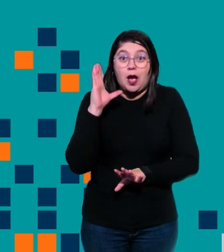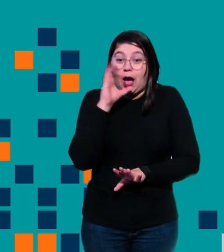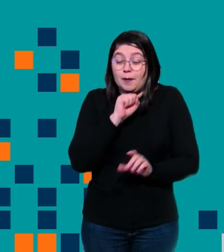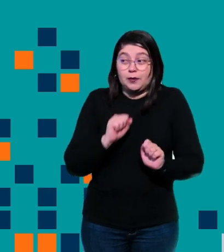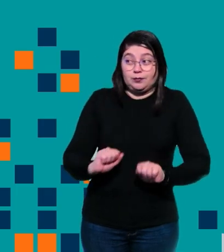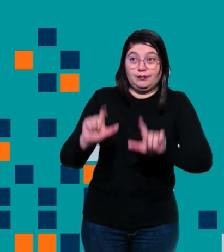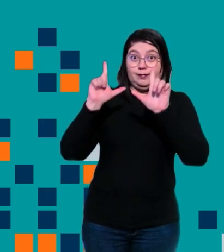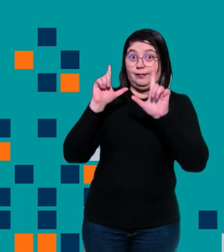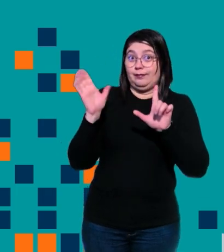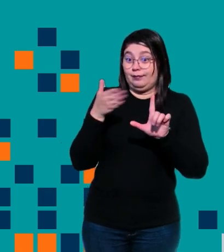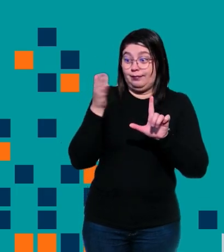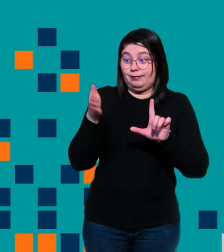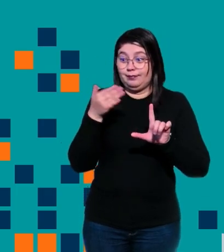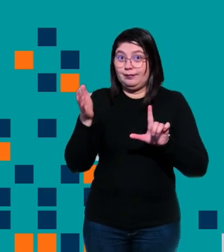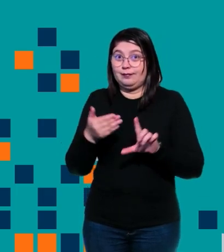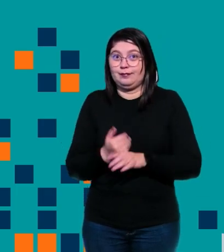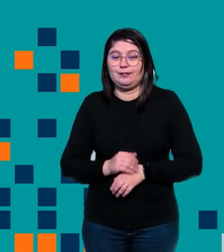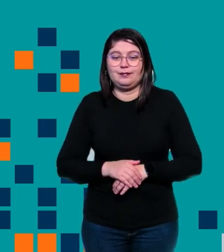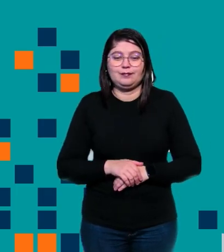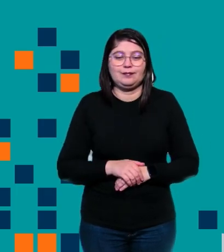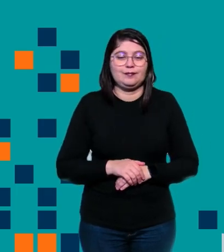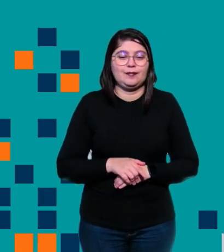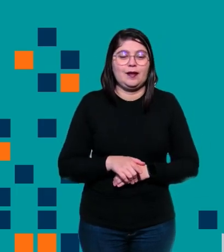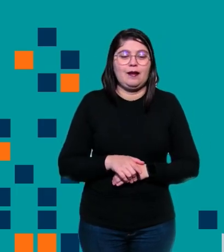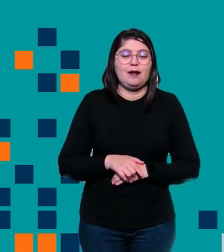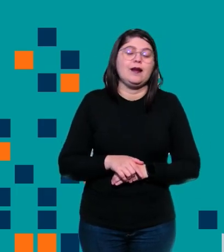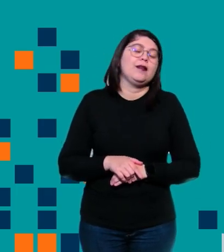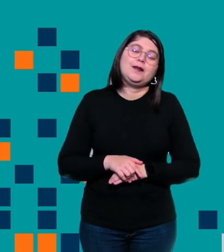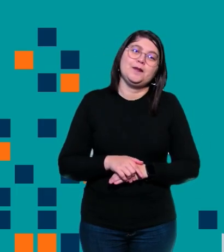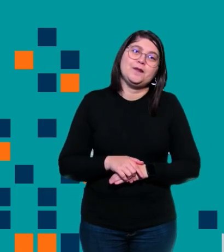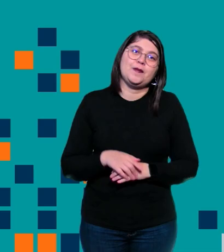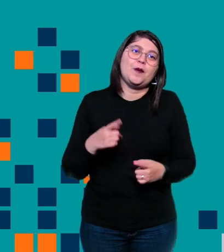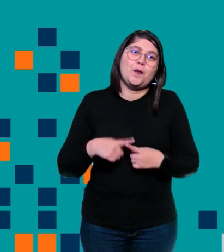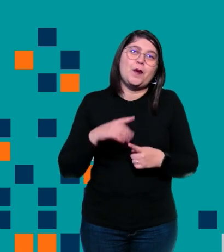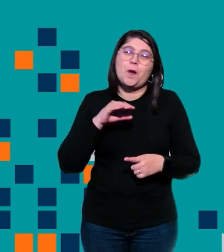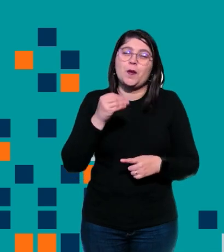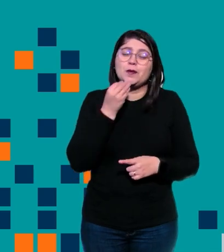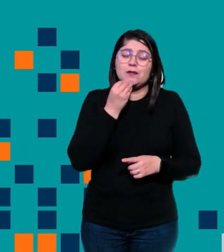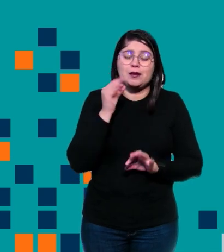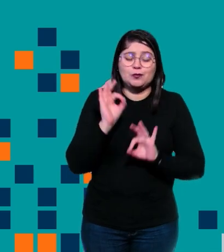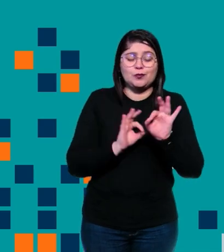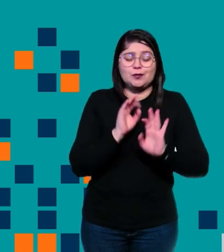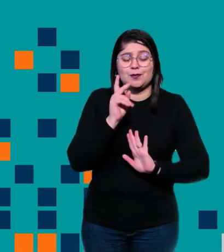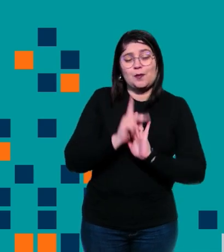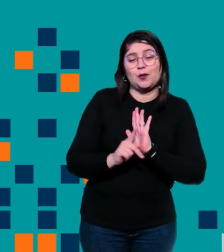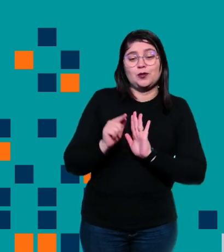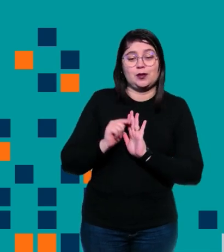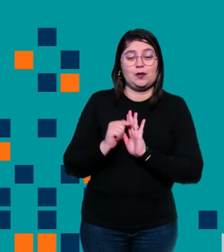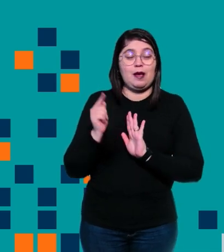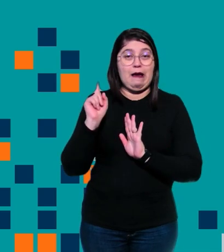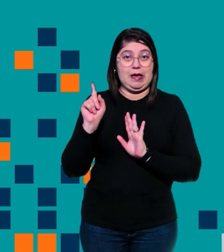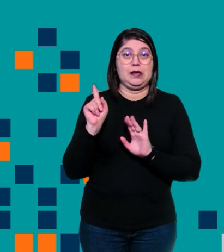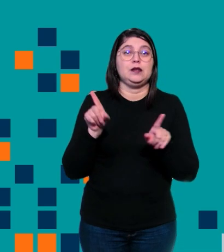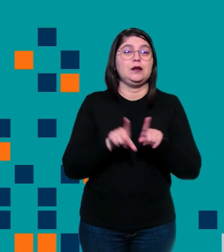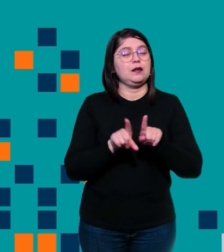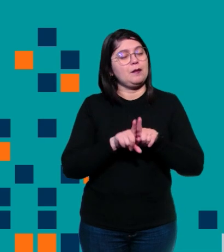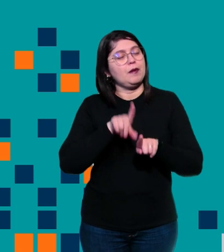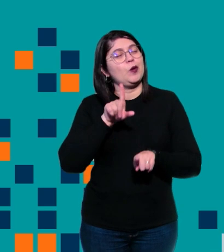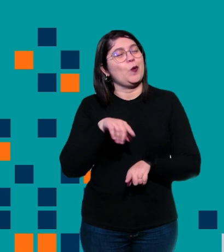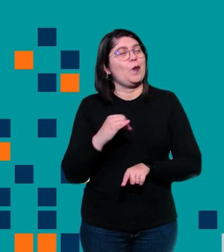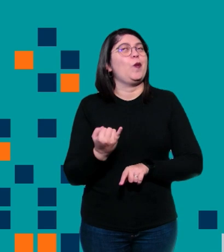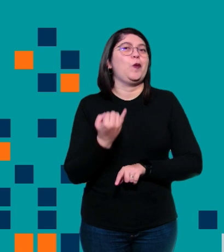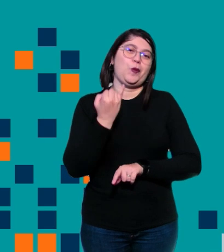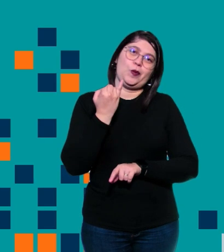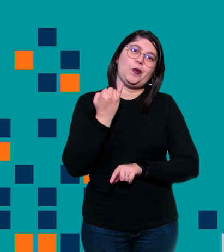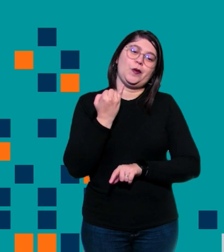projeto também, você vê que veio das casas e a gente com a oportunidade de fazer esses projetos. Esse é um projeto também muito importante, que